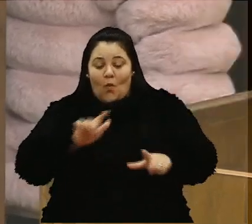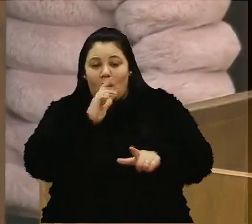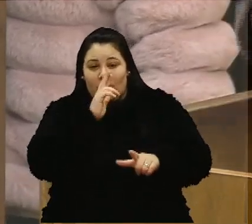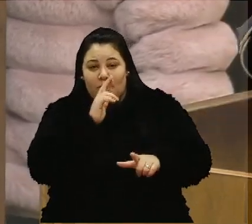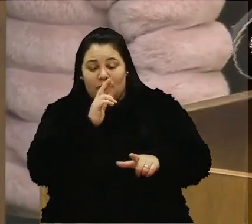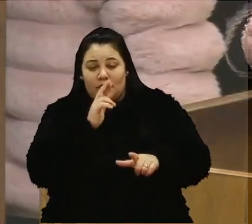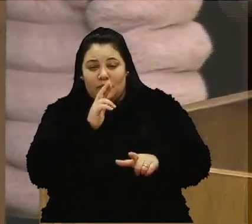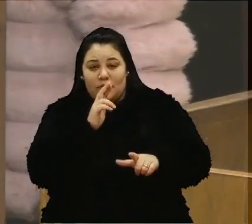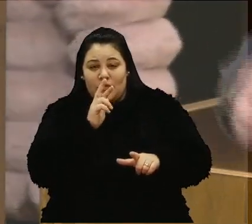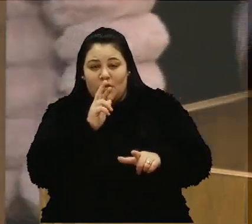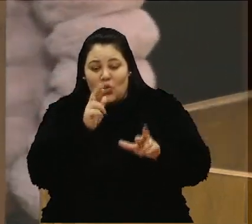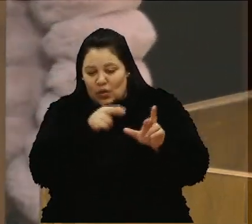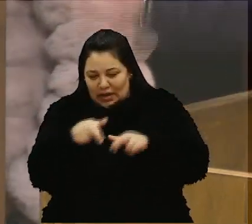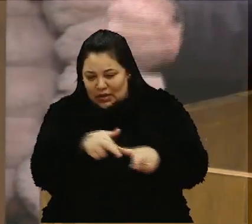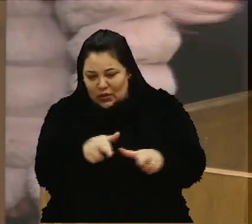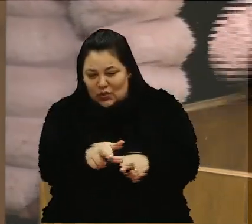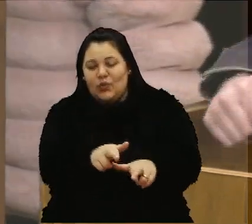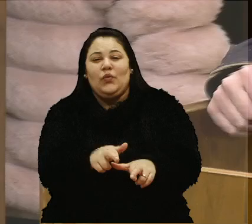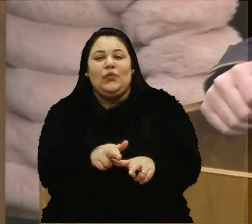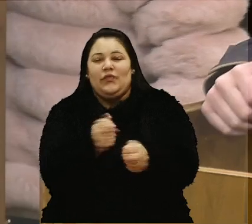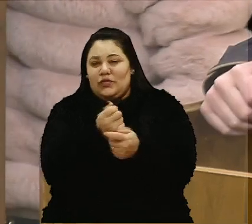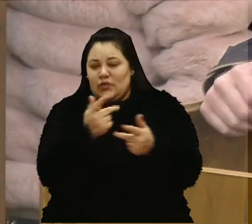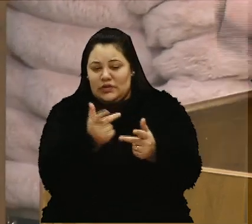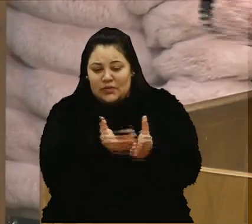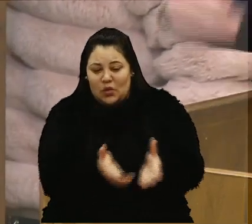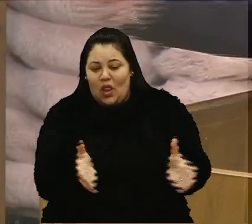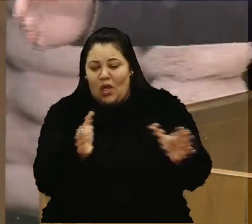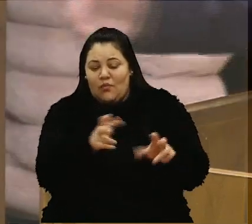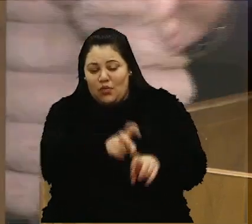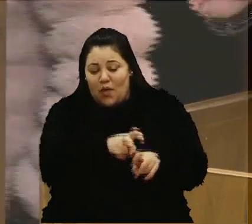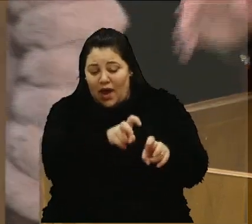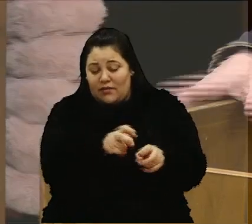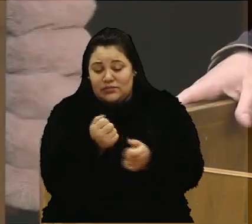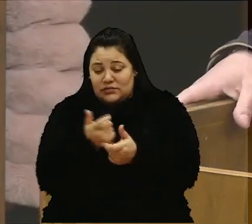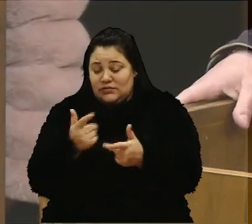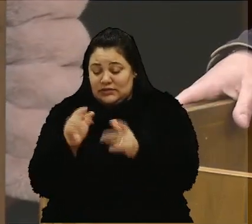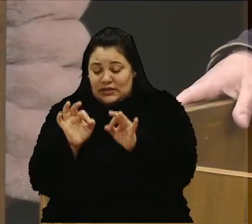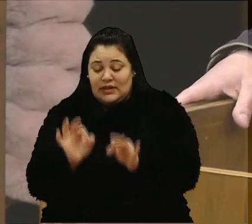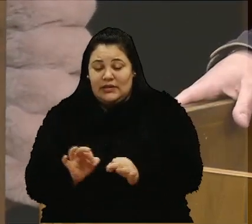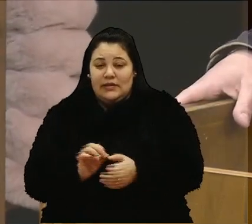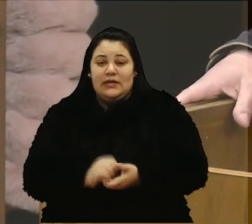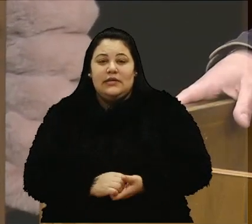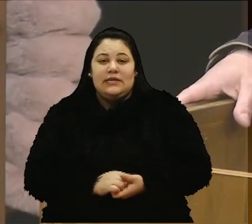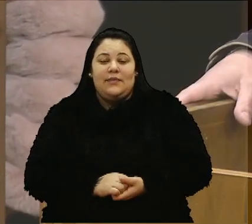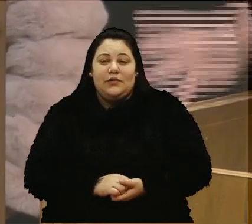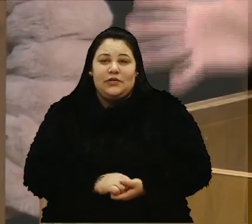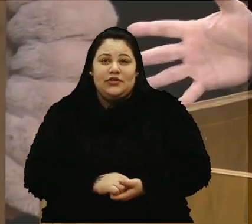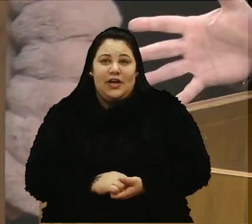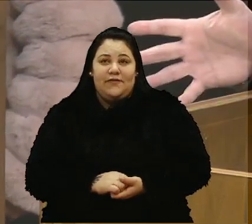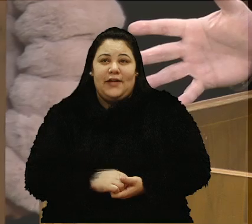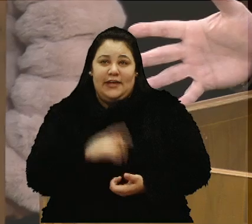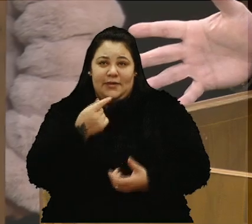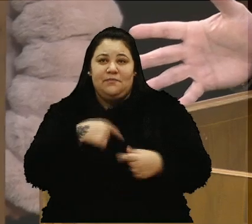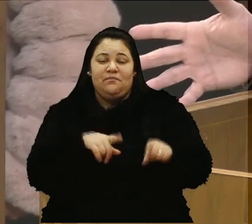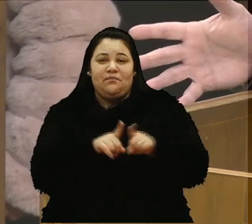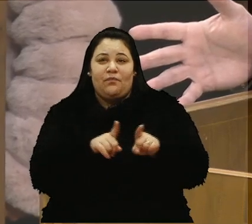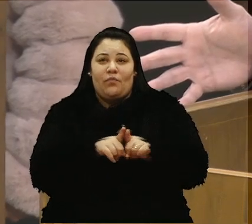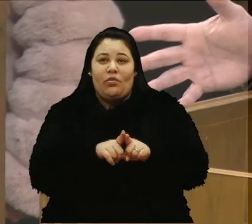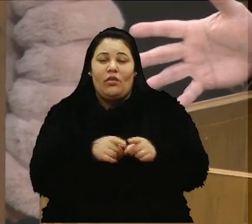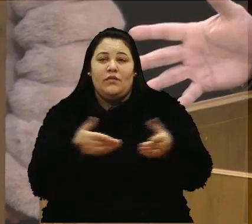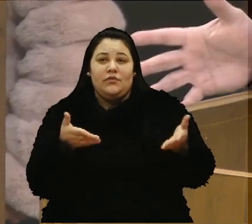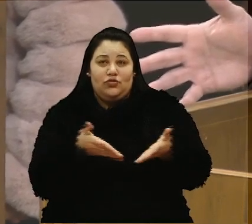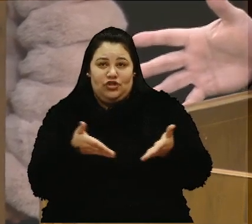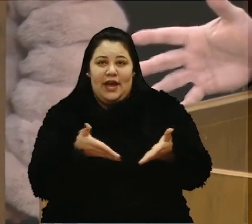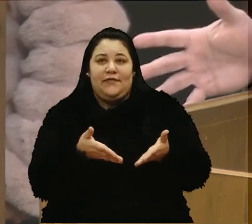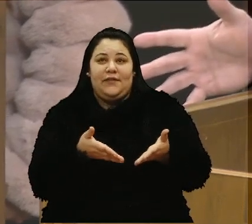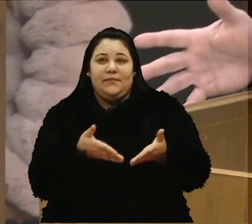maquinário, tanto para o agro quanto para desassorear, dentre outras questões mais. Agora,